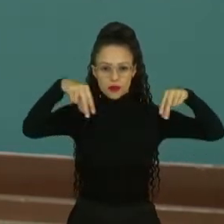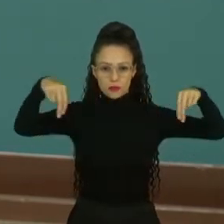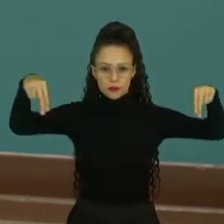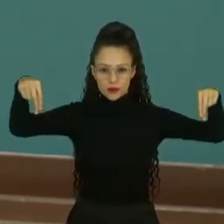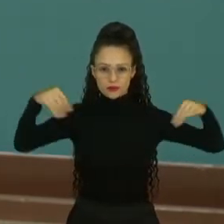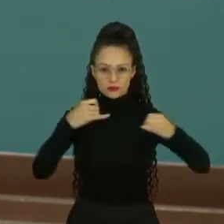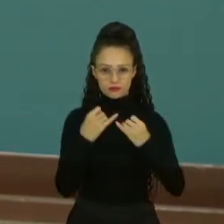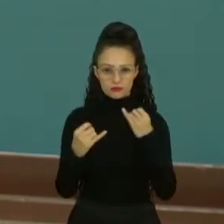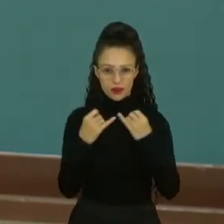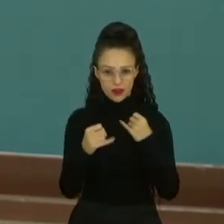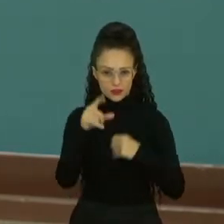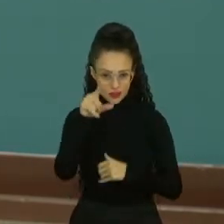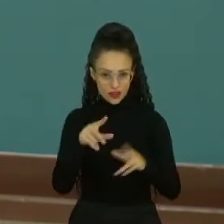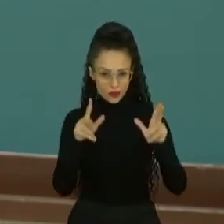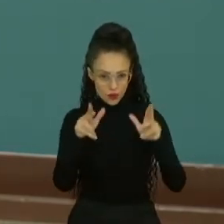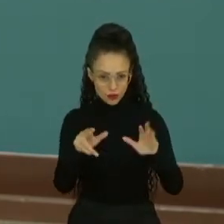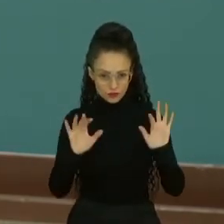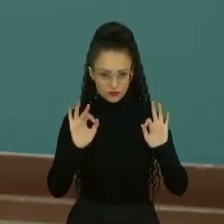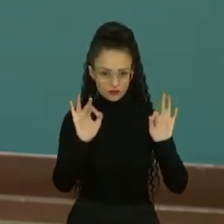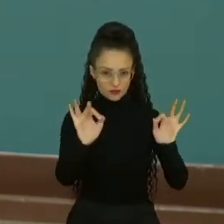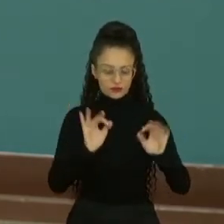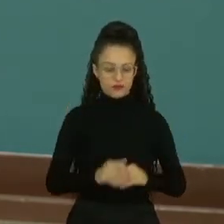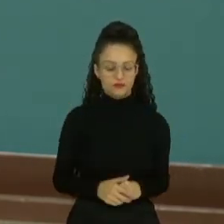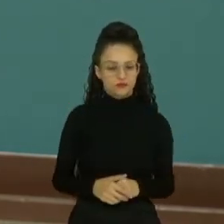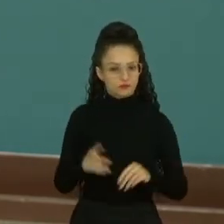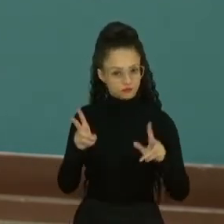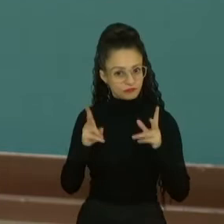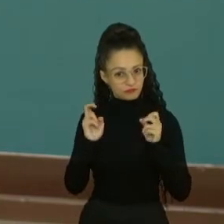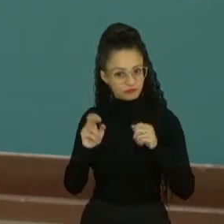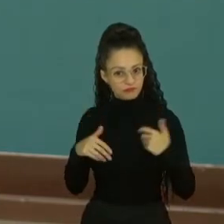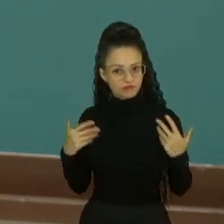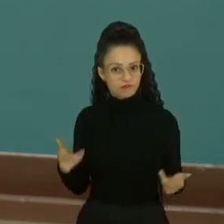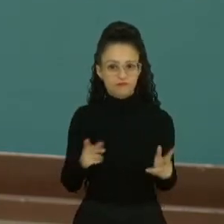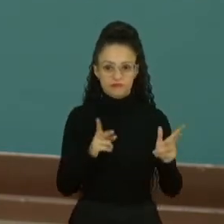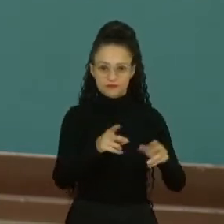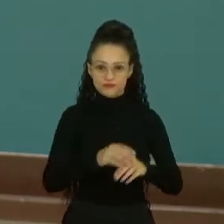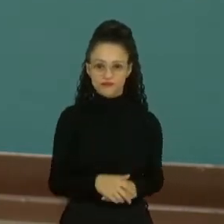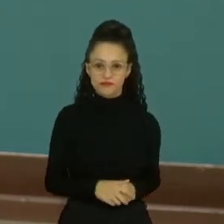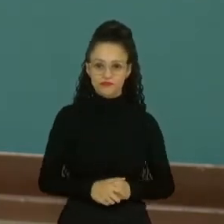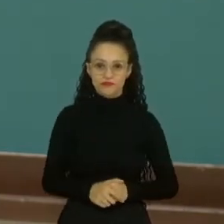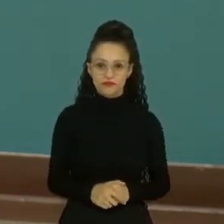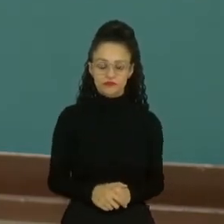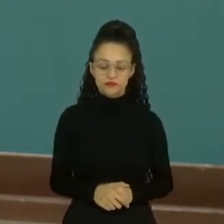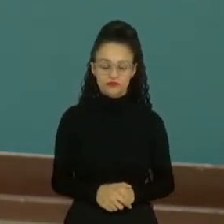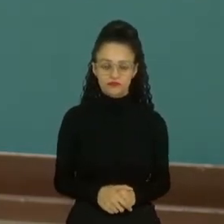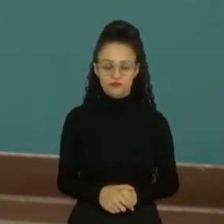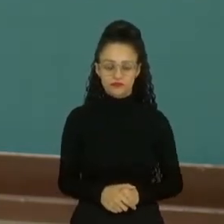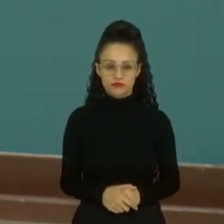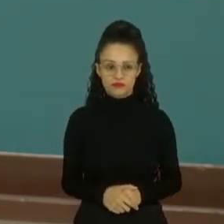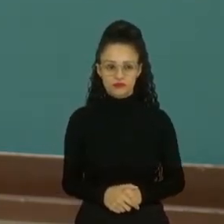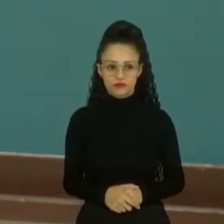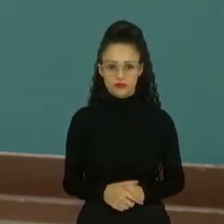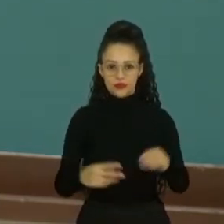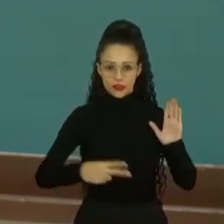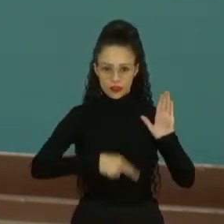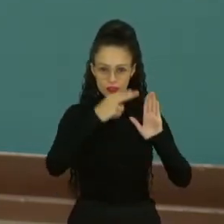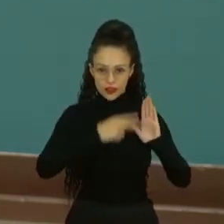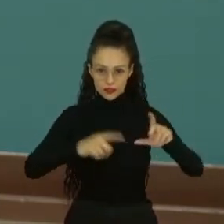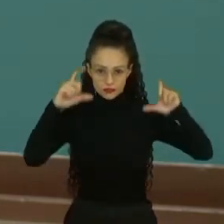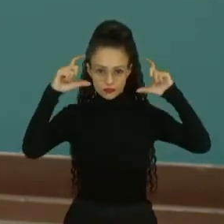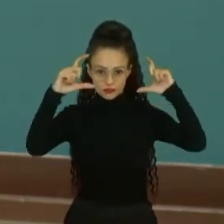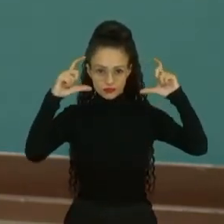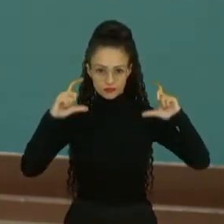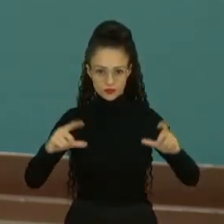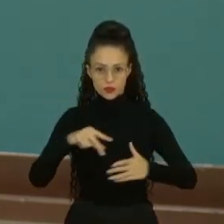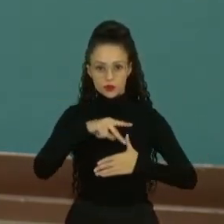né, para secar, por exemplo. Certo? Percebeu? Então vamos adiante. Vamos ler trechos de um cordel,